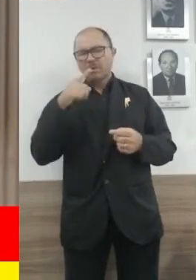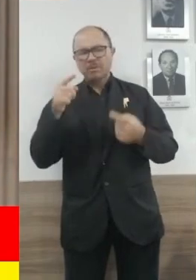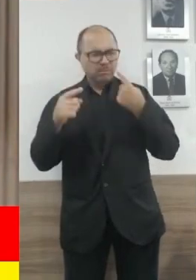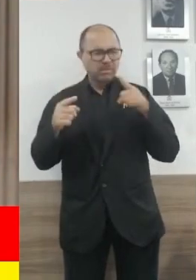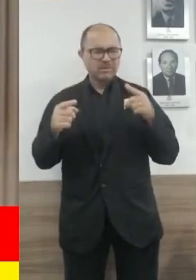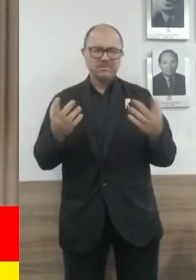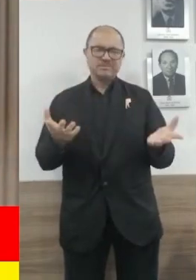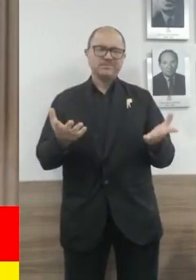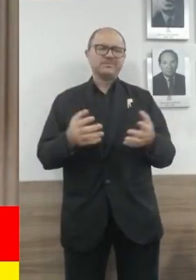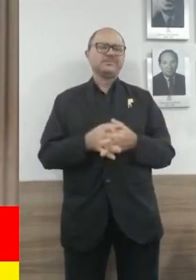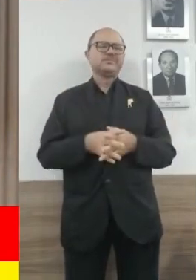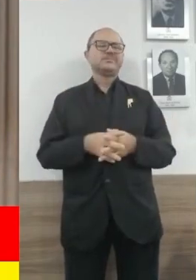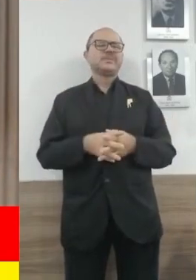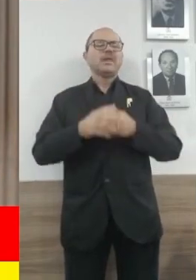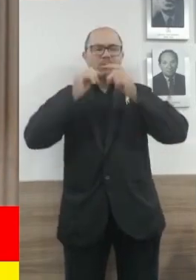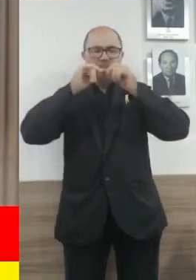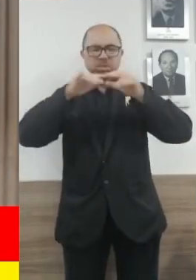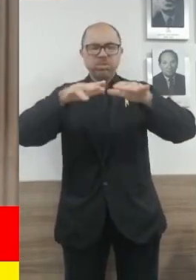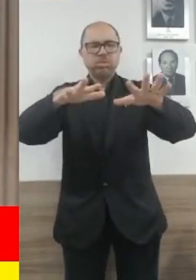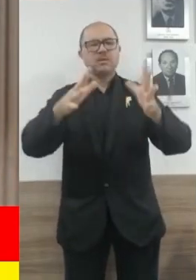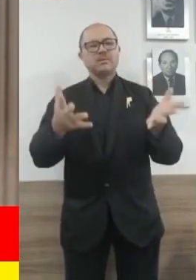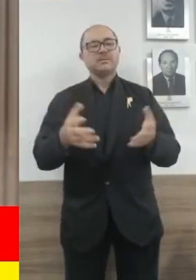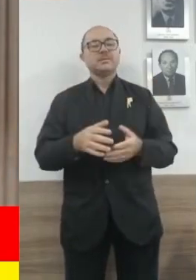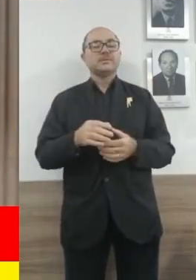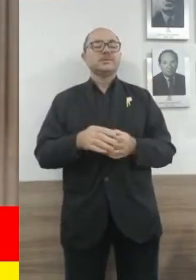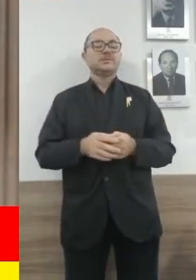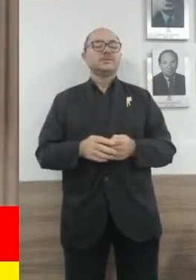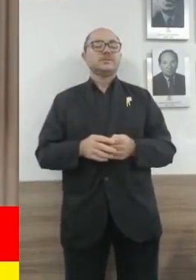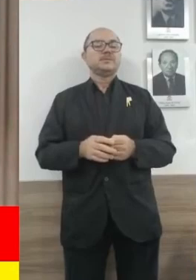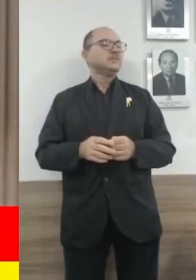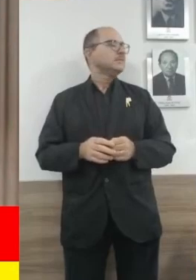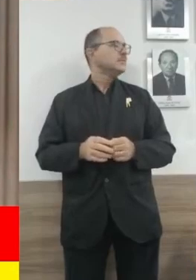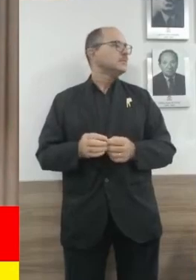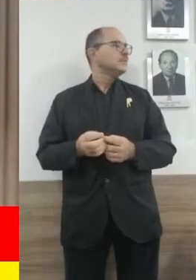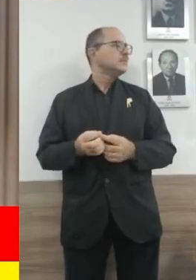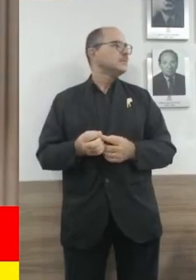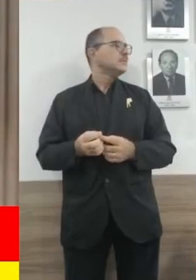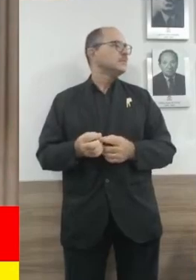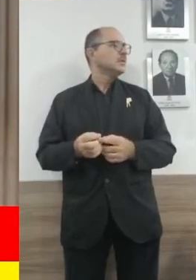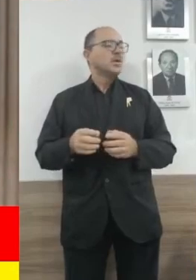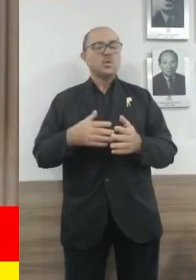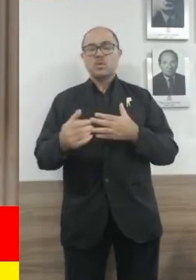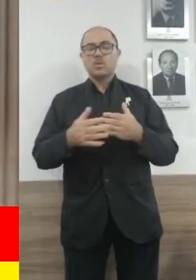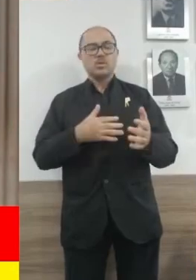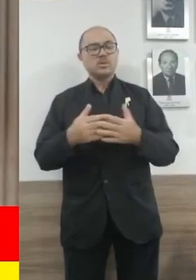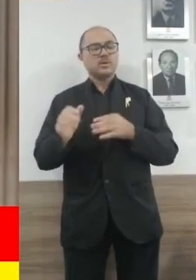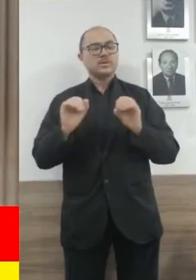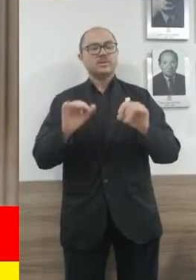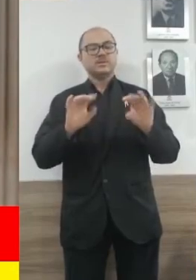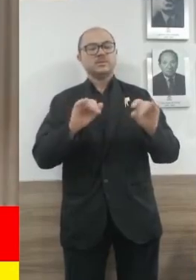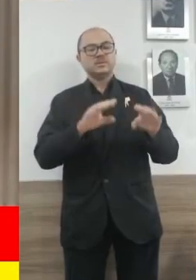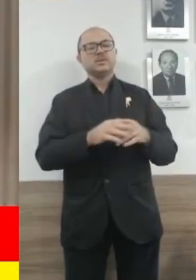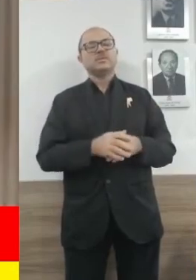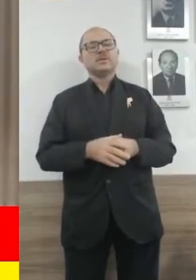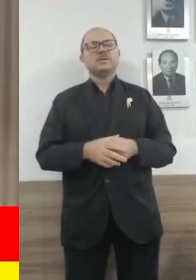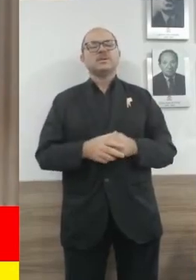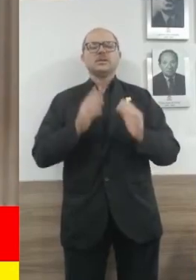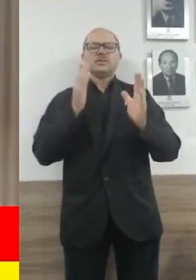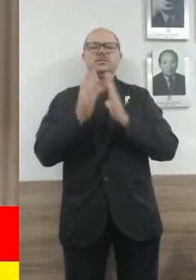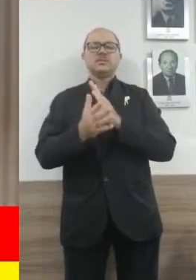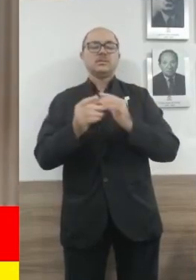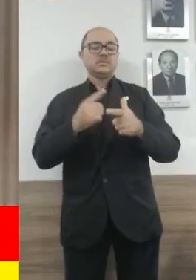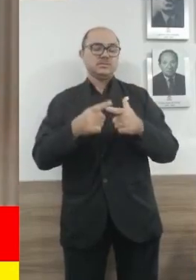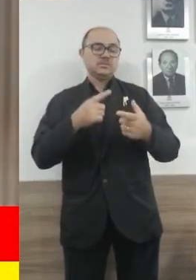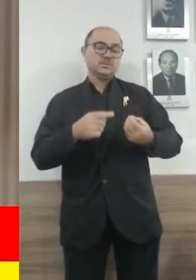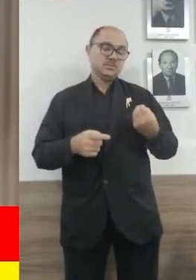merece agora eu numa situação dela porque qualquer ensinamento que a gente passa nessa